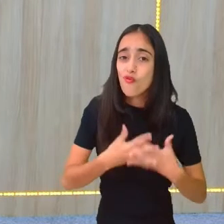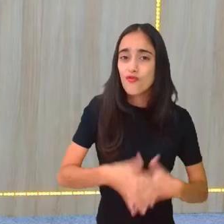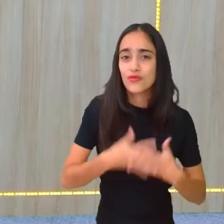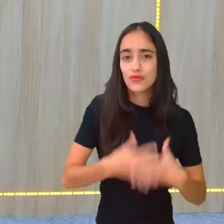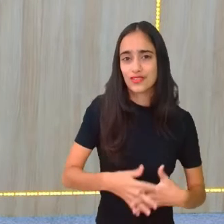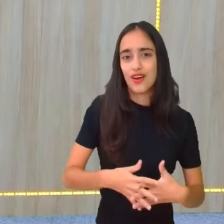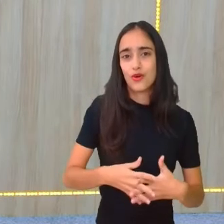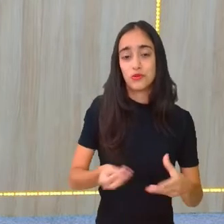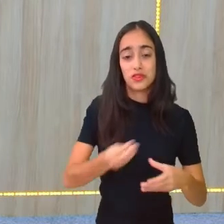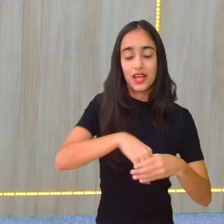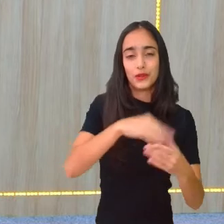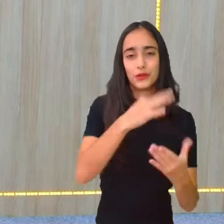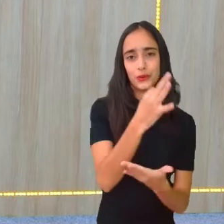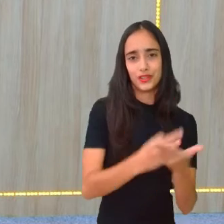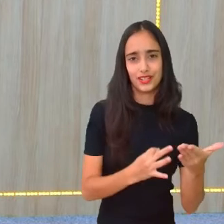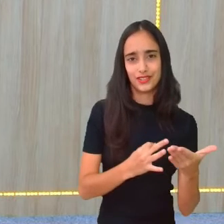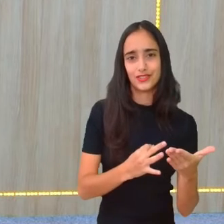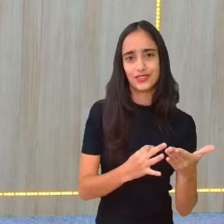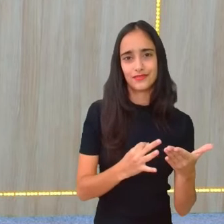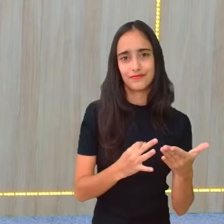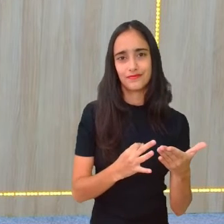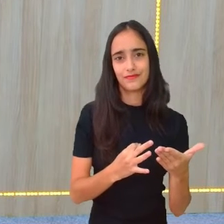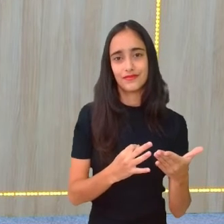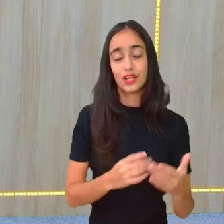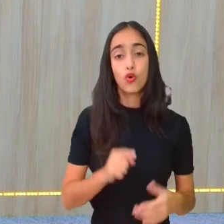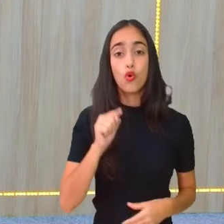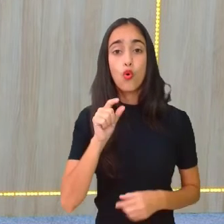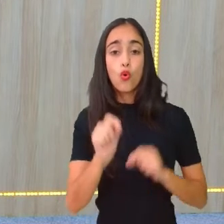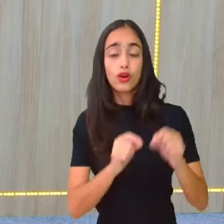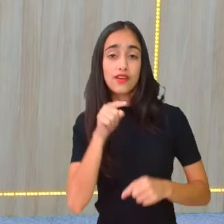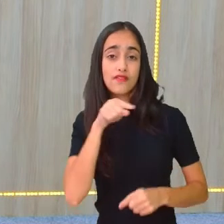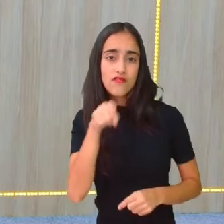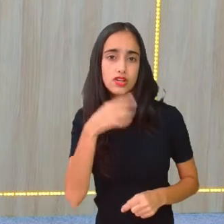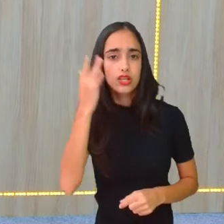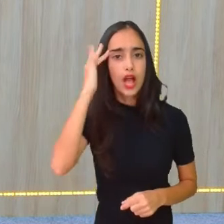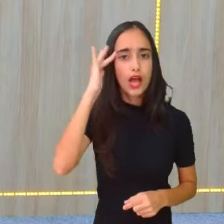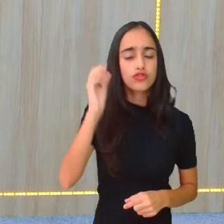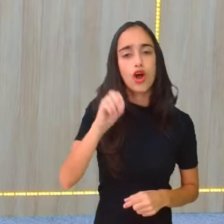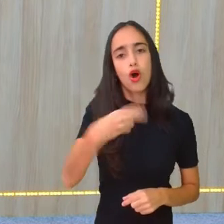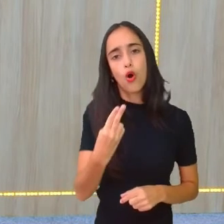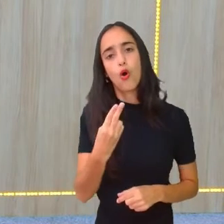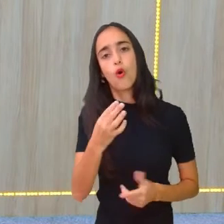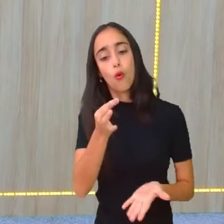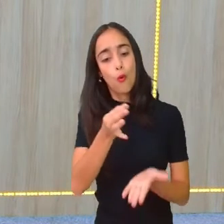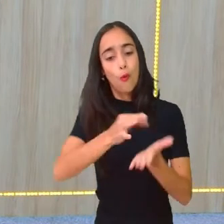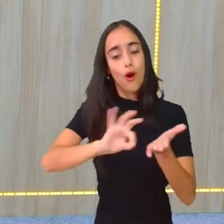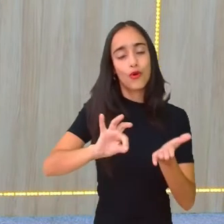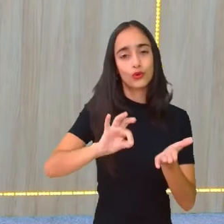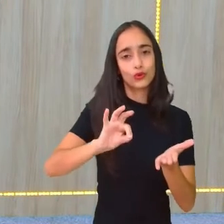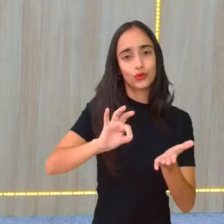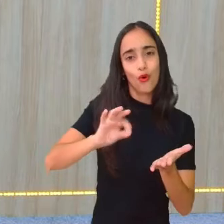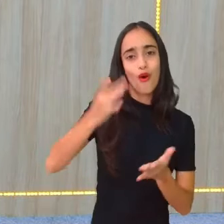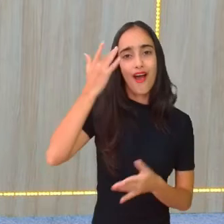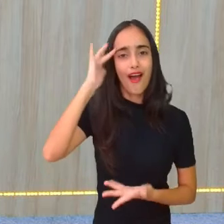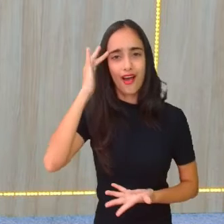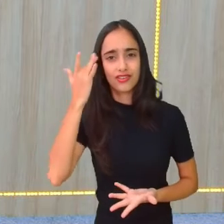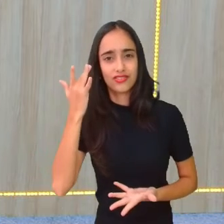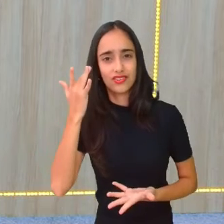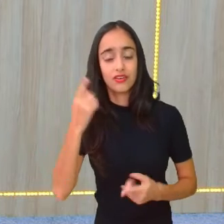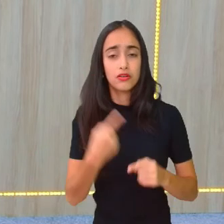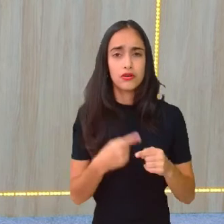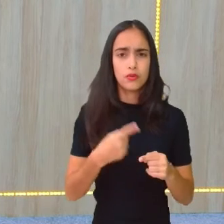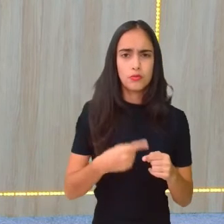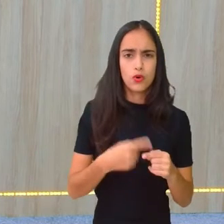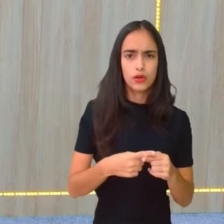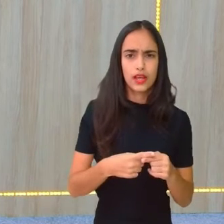que disse e aquilo que foi o outro autor que disse. Porque num documento oficial a gente não pode citar diretamente outra